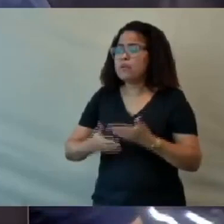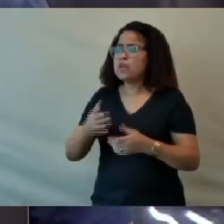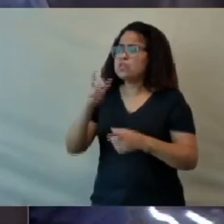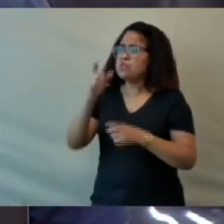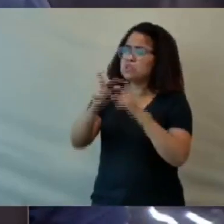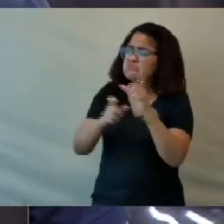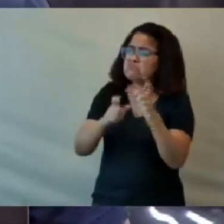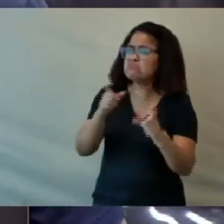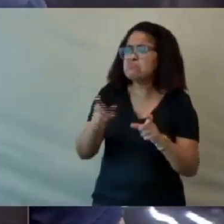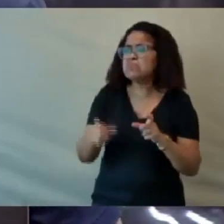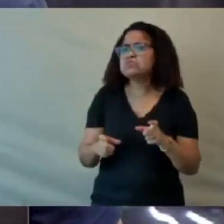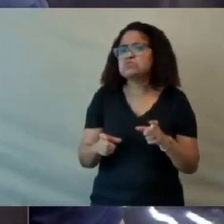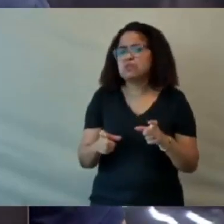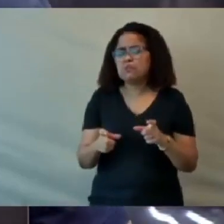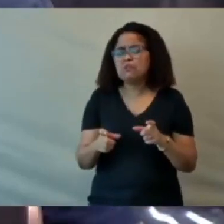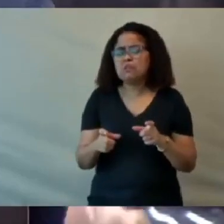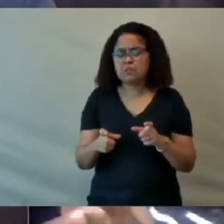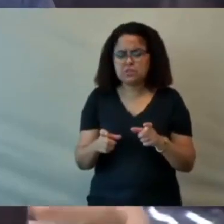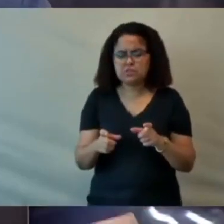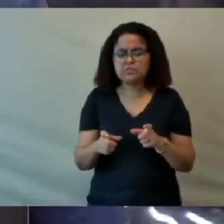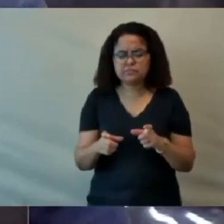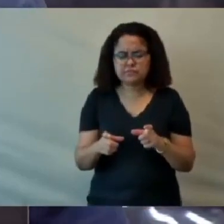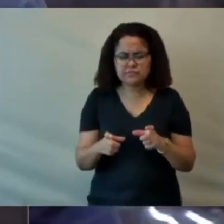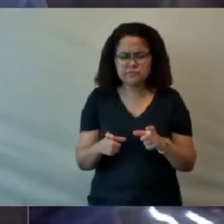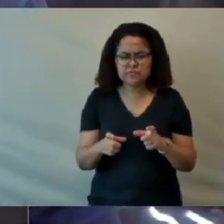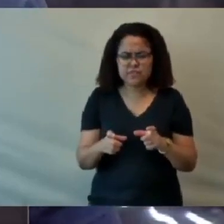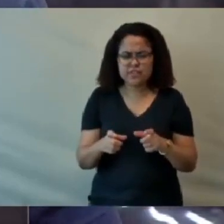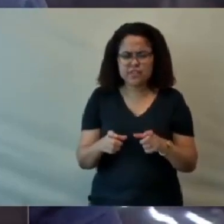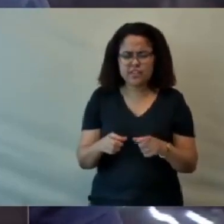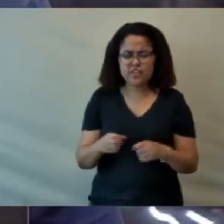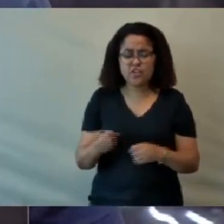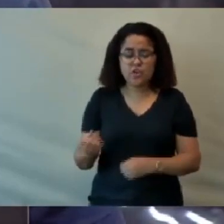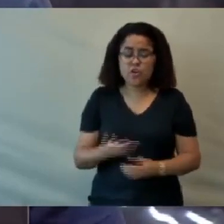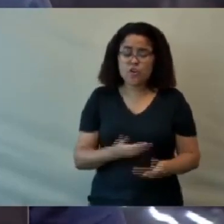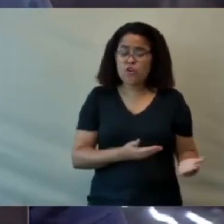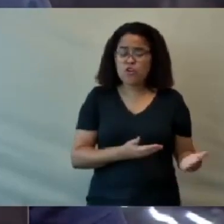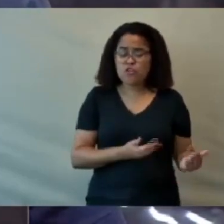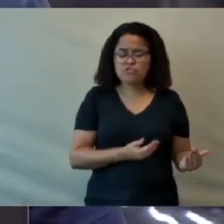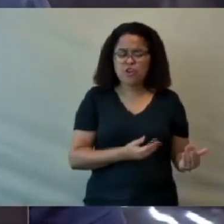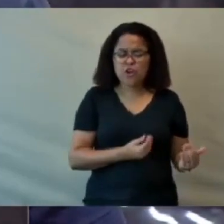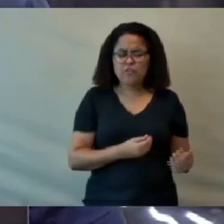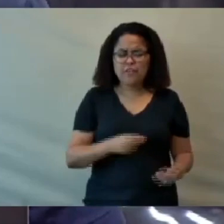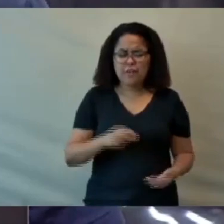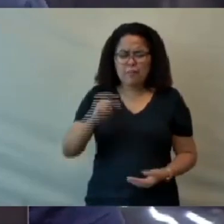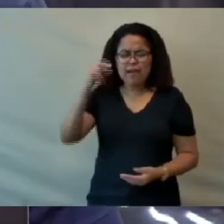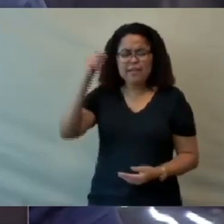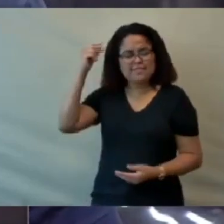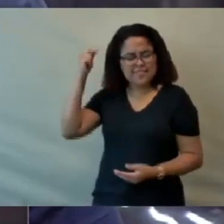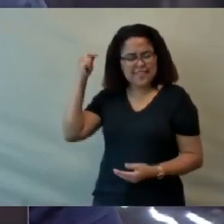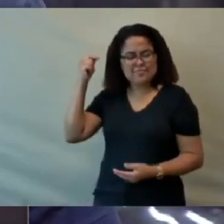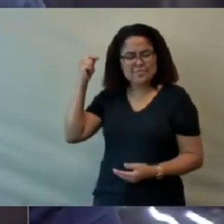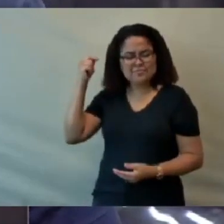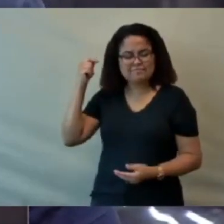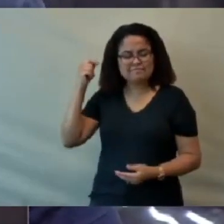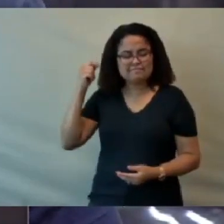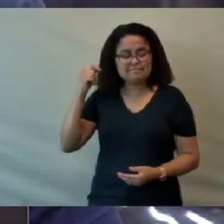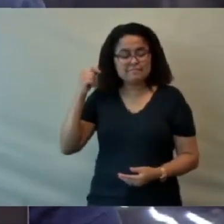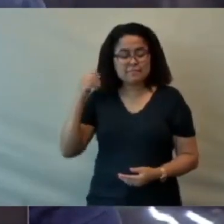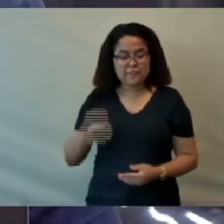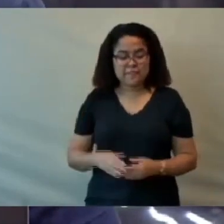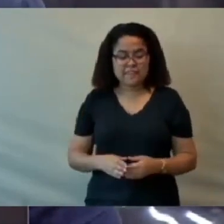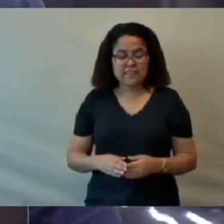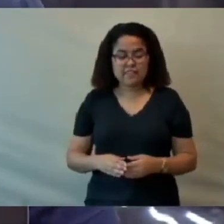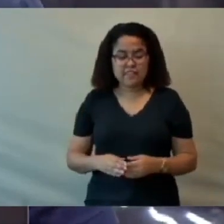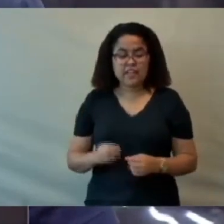jovens a mais tempo vão ter daqui para frente porque a pirâmide está invertendo e não demora